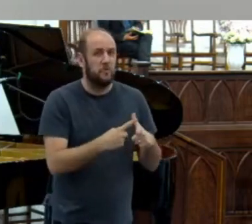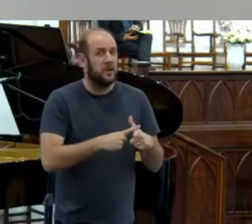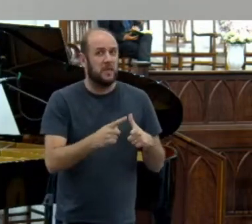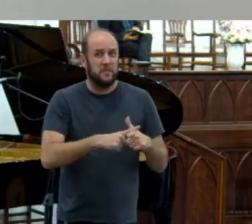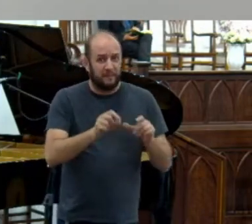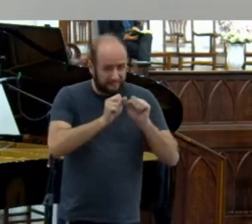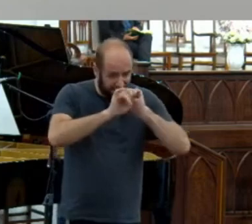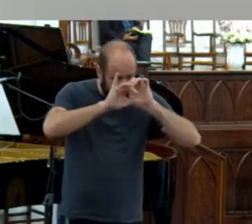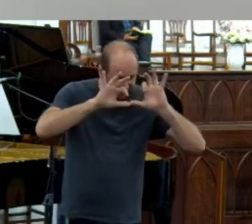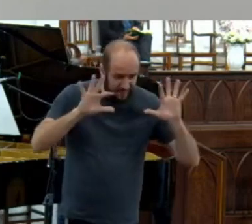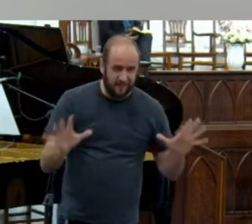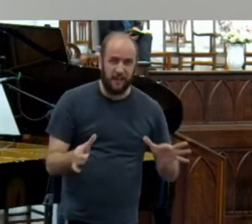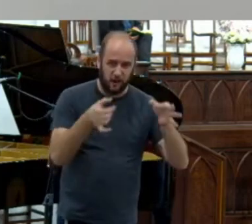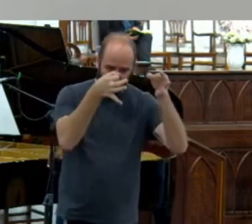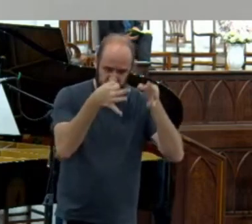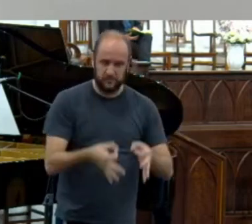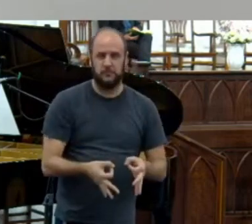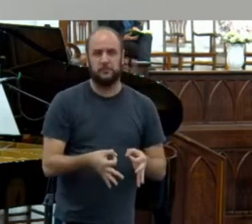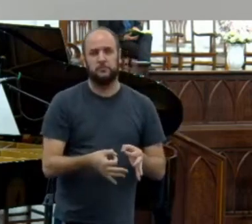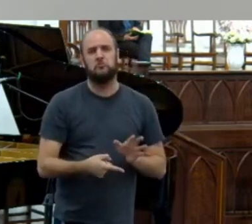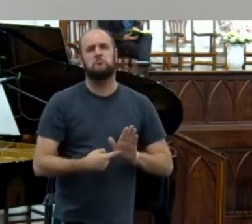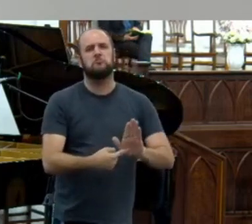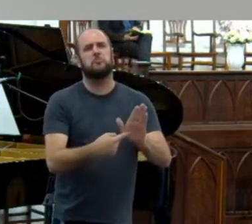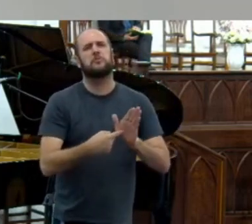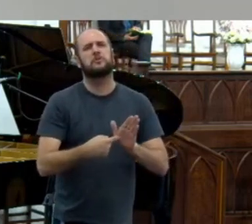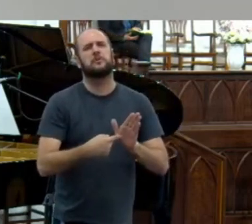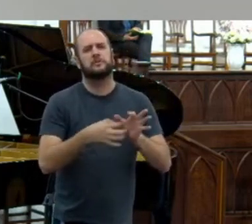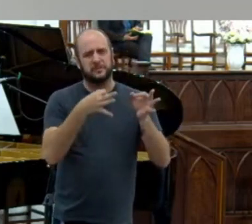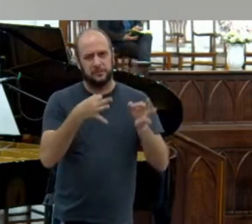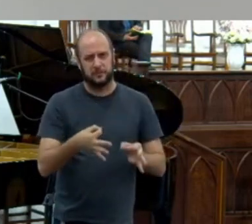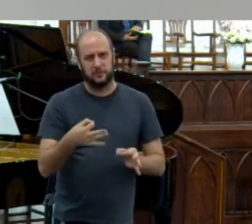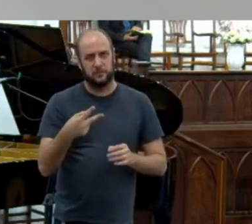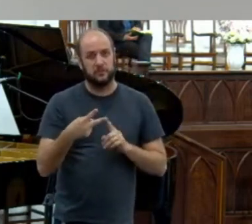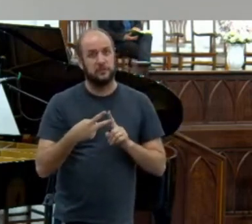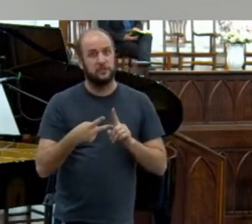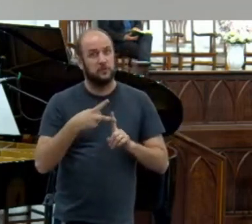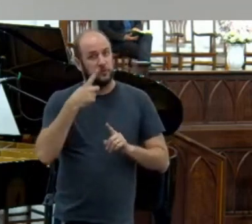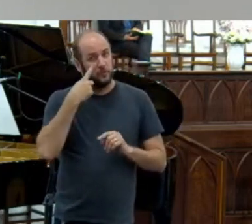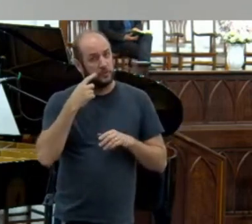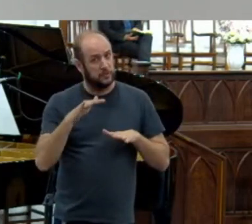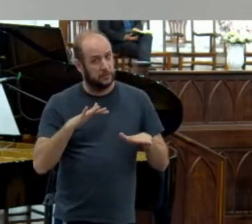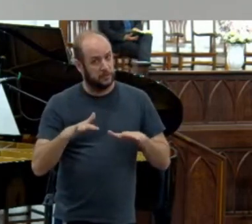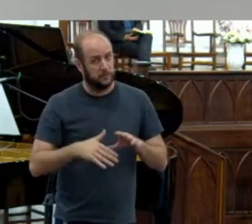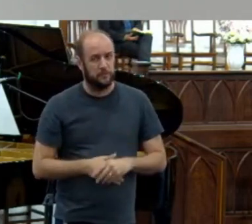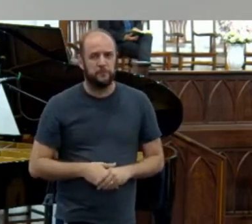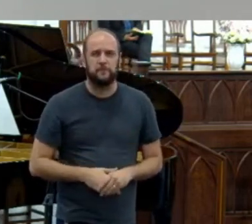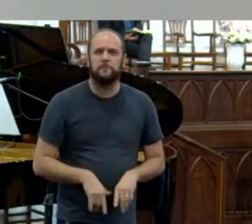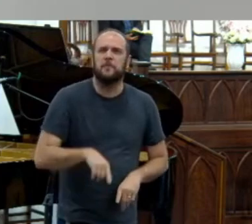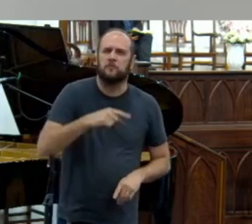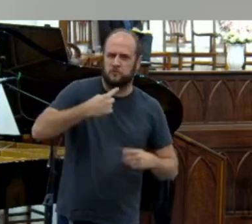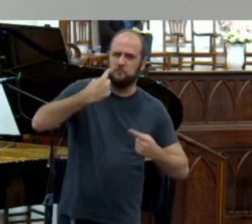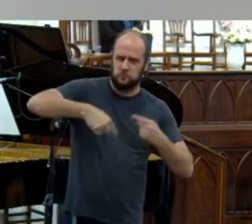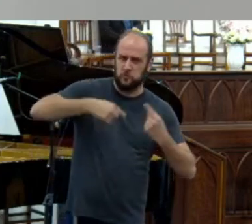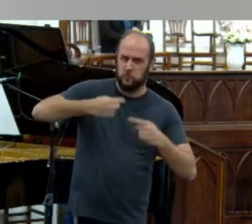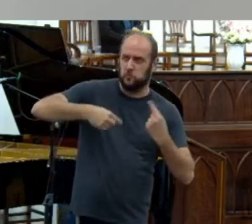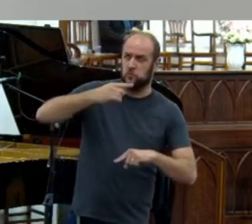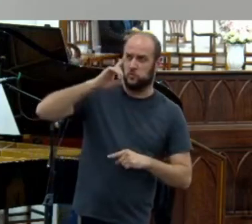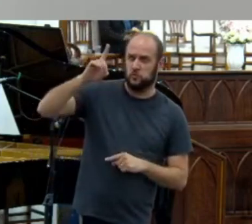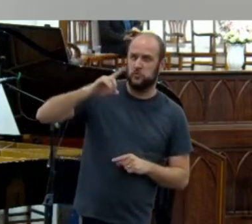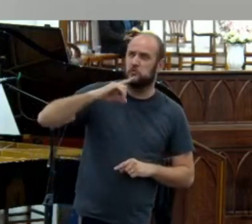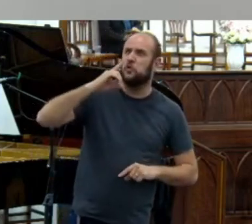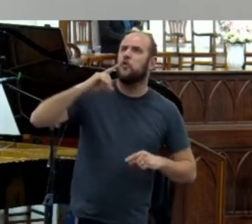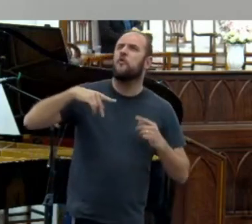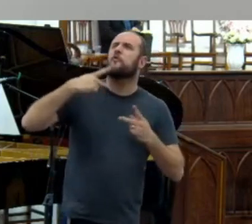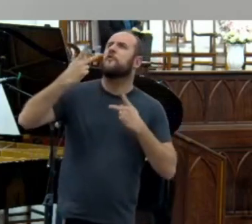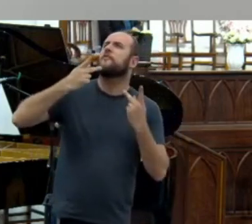as coisas nos seus devidos lugares. Segunda coisa, segundo perigo. Quando você discute com Deus, quando tu